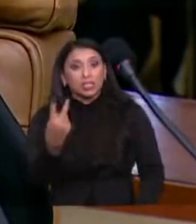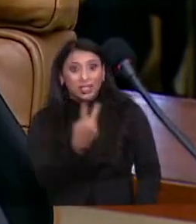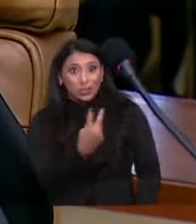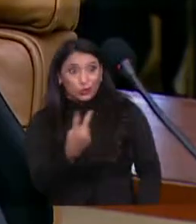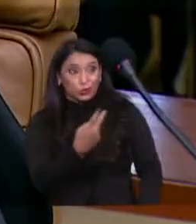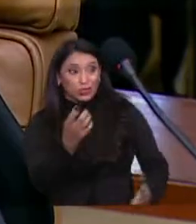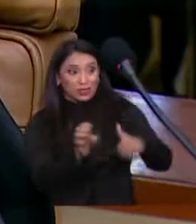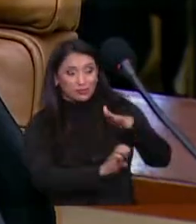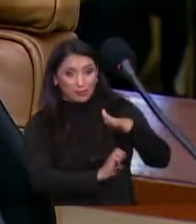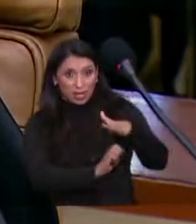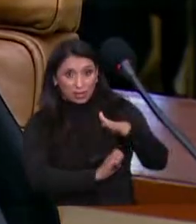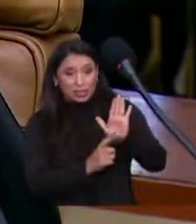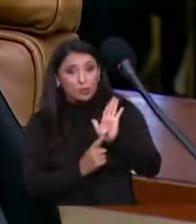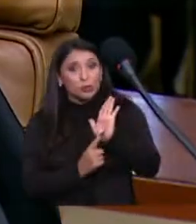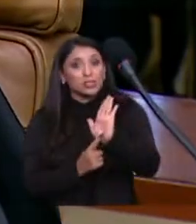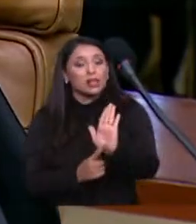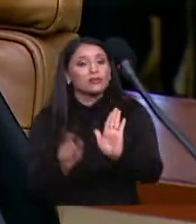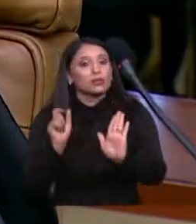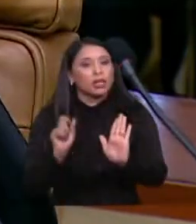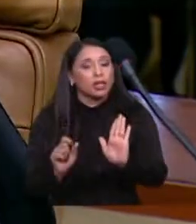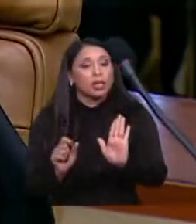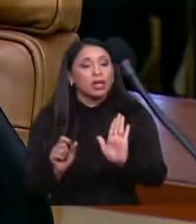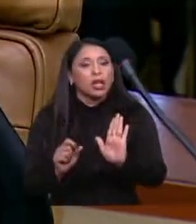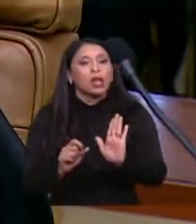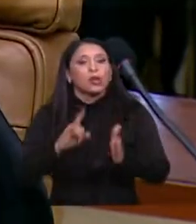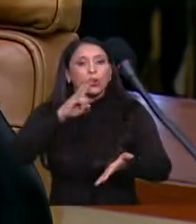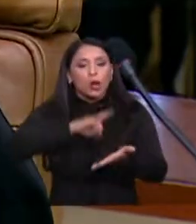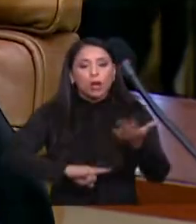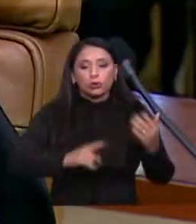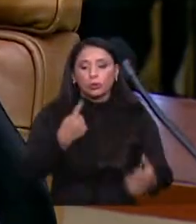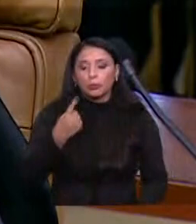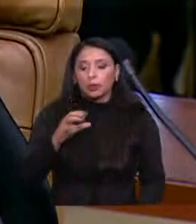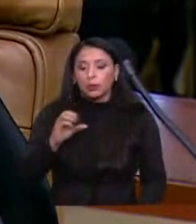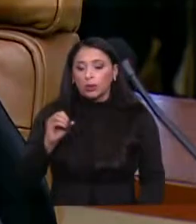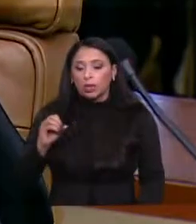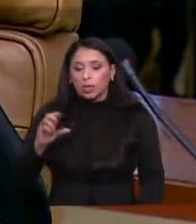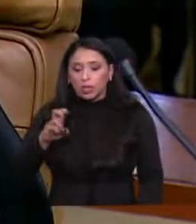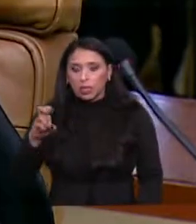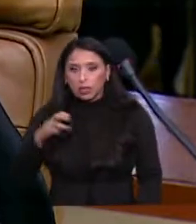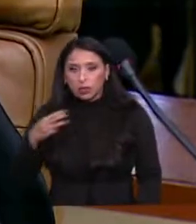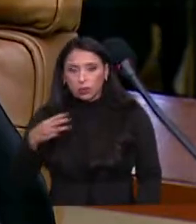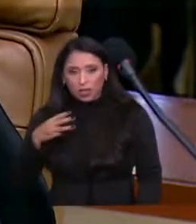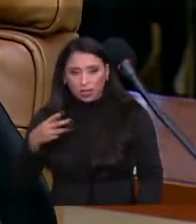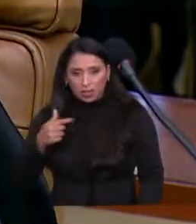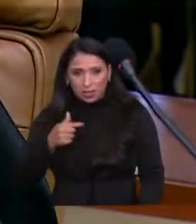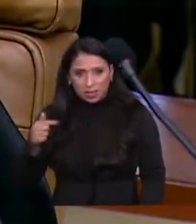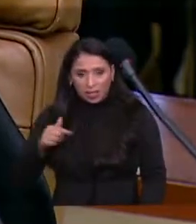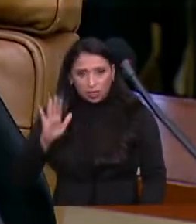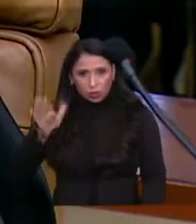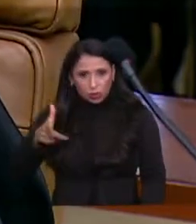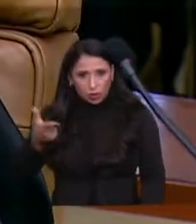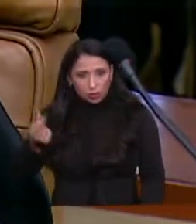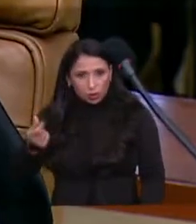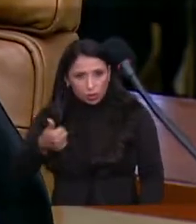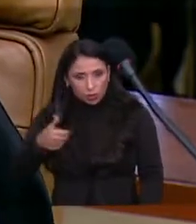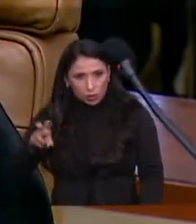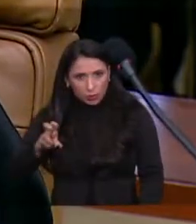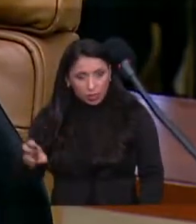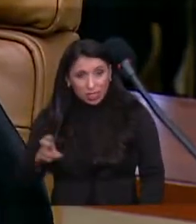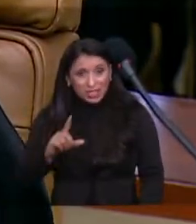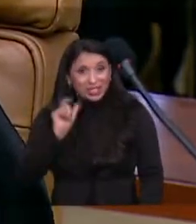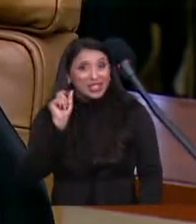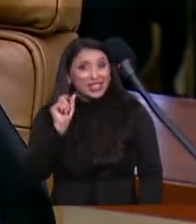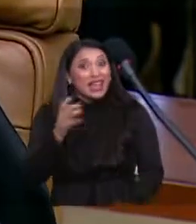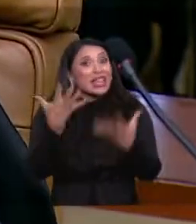empresas e demonstrando a luz do lado 1547 de 2015 que eu